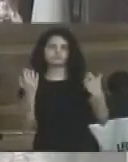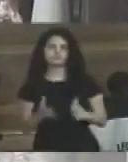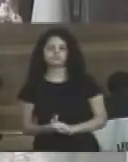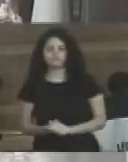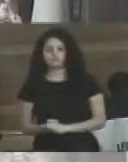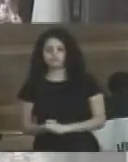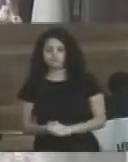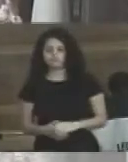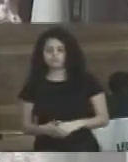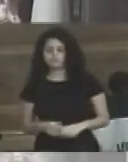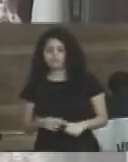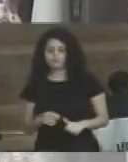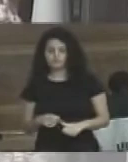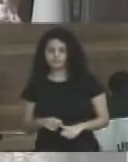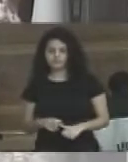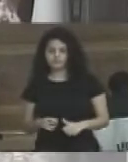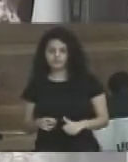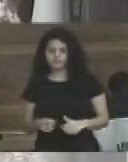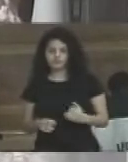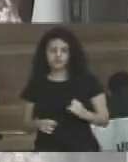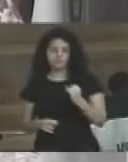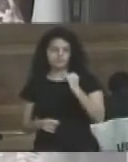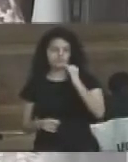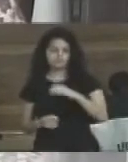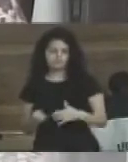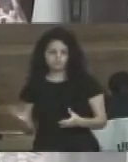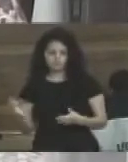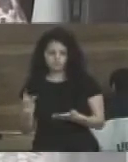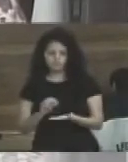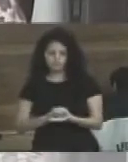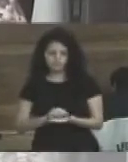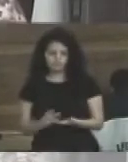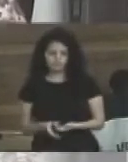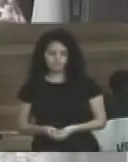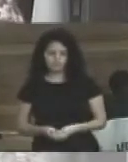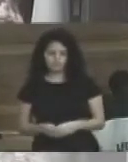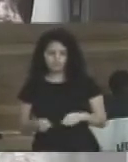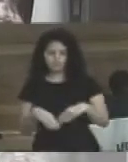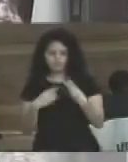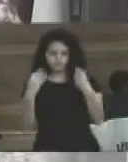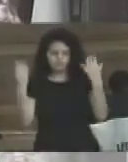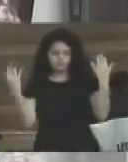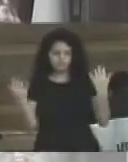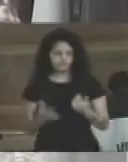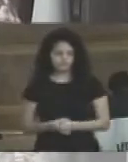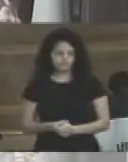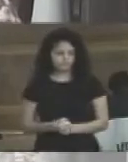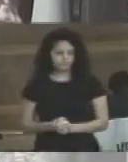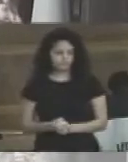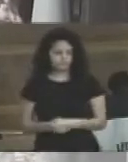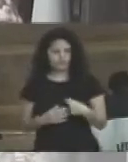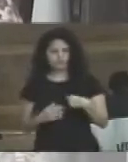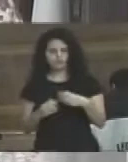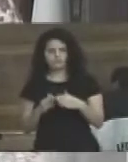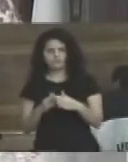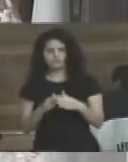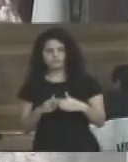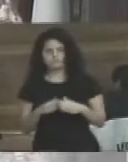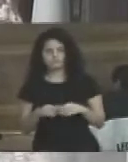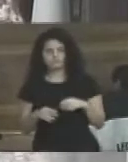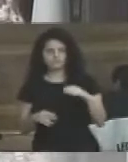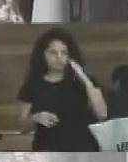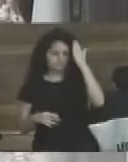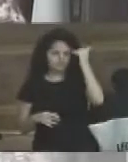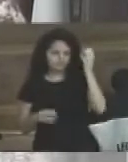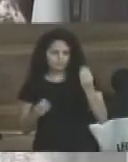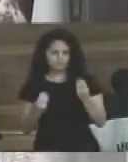a principal fonte de economia da nossa cidade é o estaleiro Brasféus. Então, eu peço, eu sei que tem muitas pessoas assistindo,